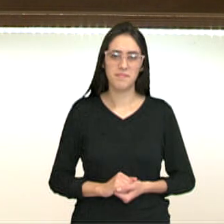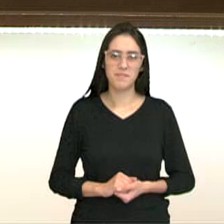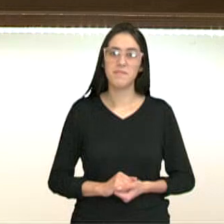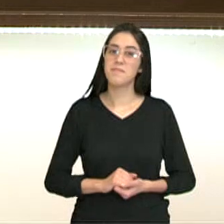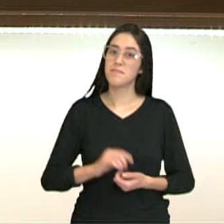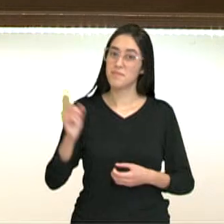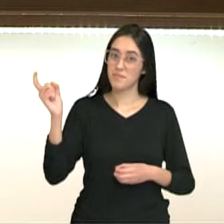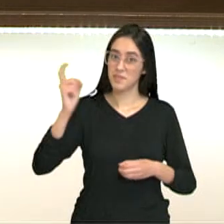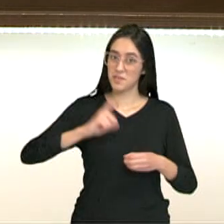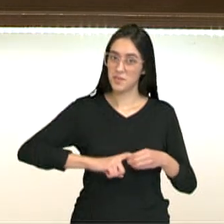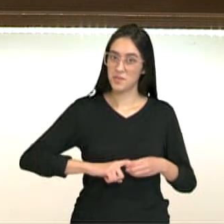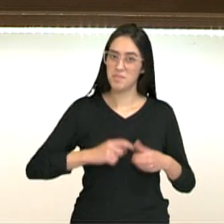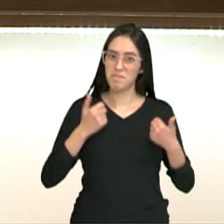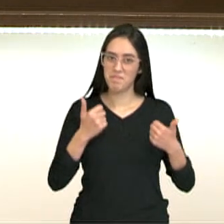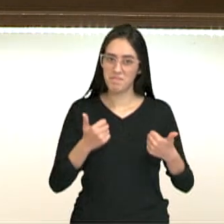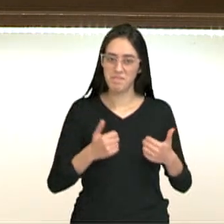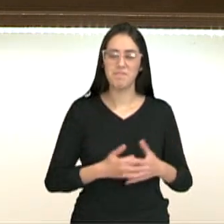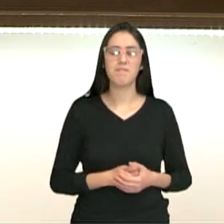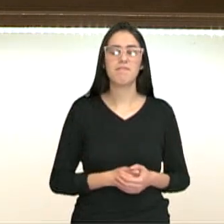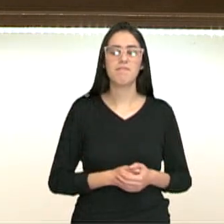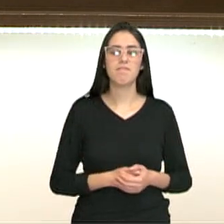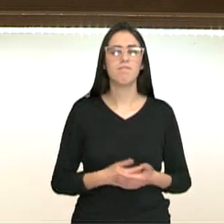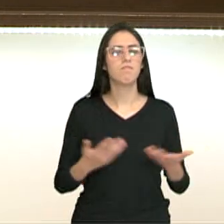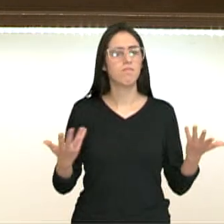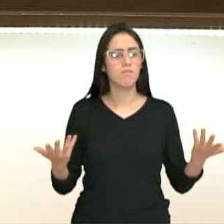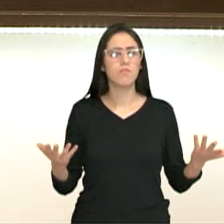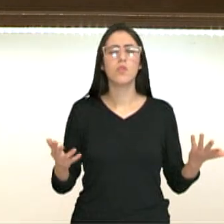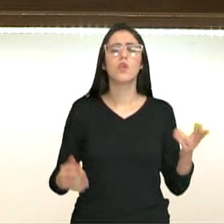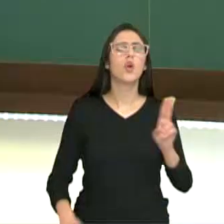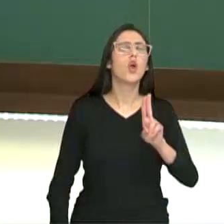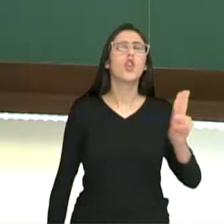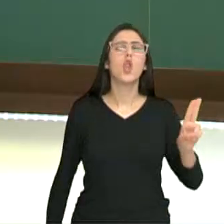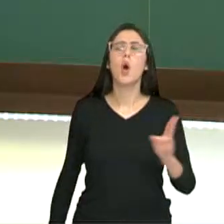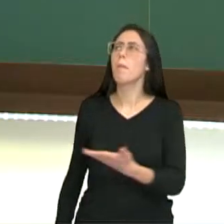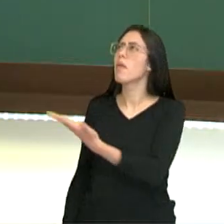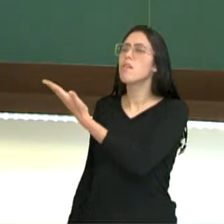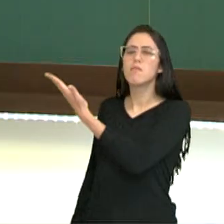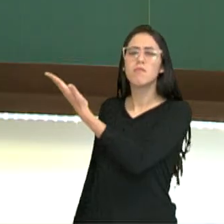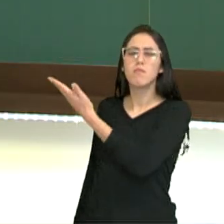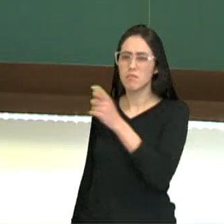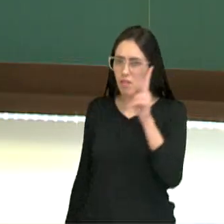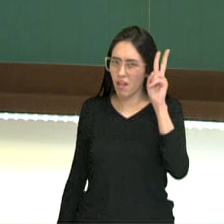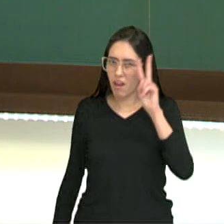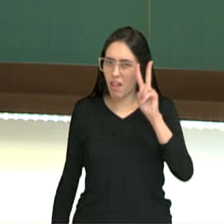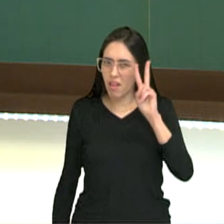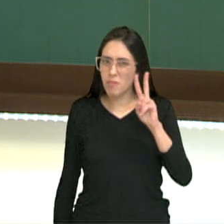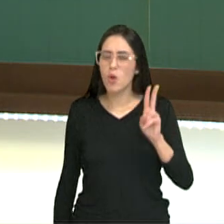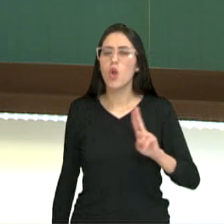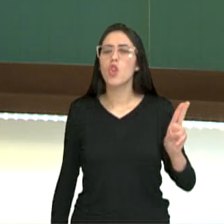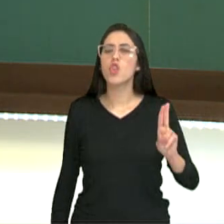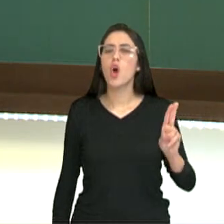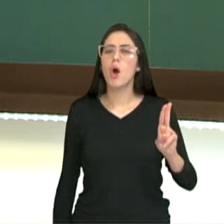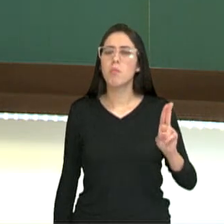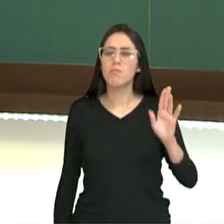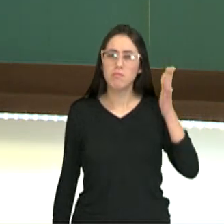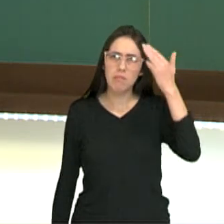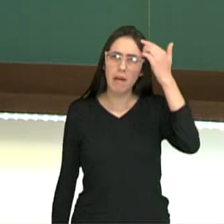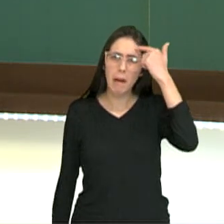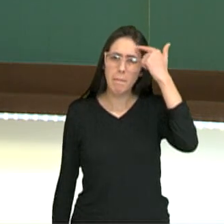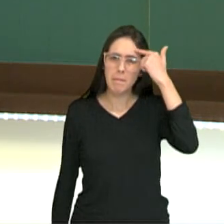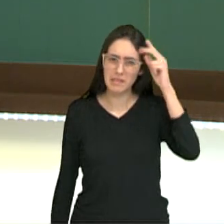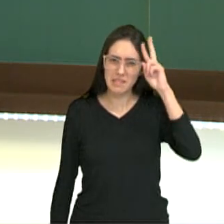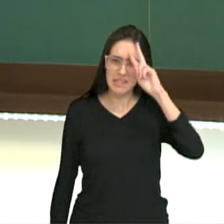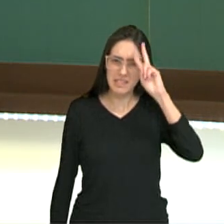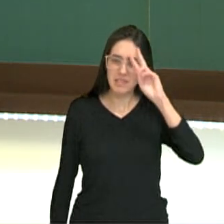Voltamos, pessoal. Então, qual é a manobra? Conseguiram lembrar? Lembraram de cabeça? Precisaram voltar